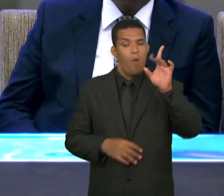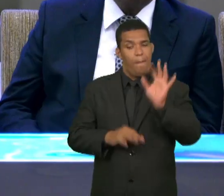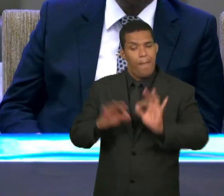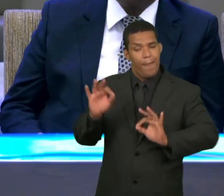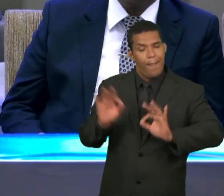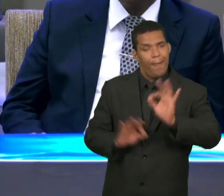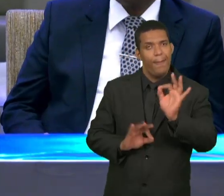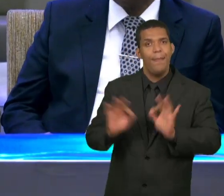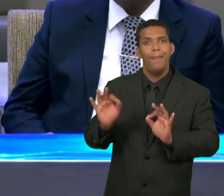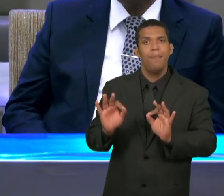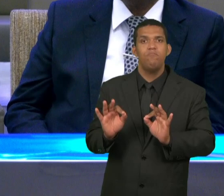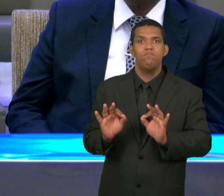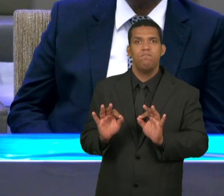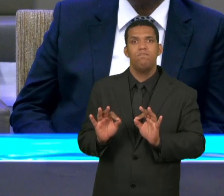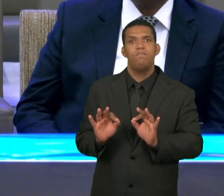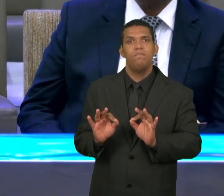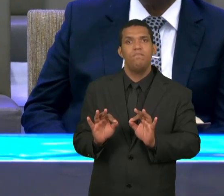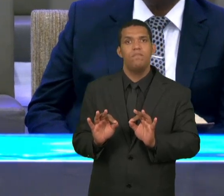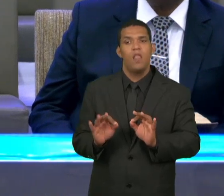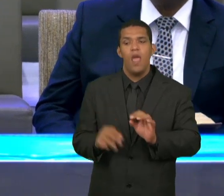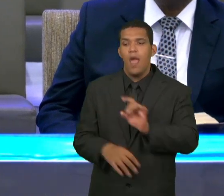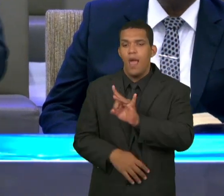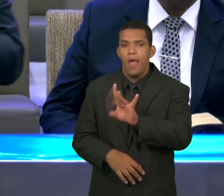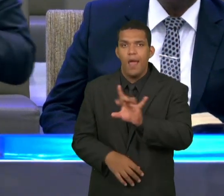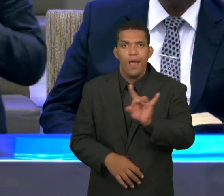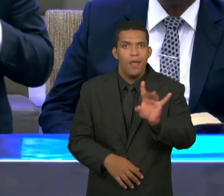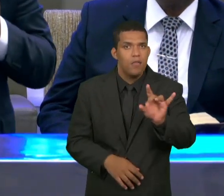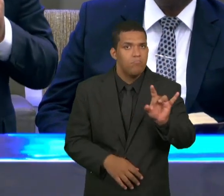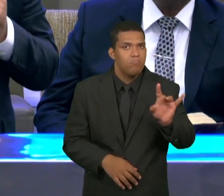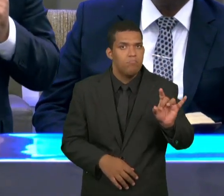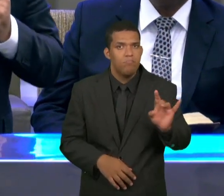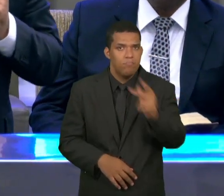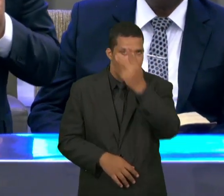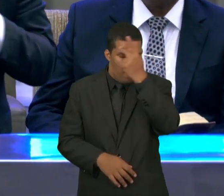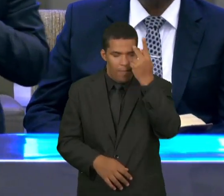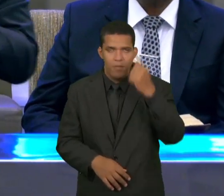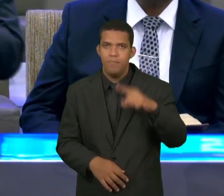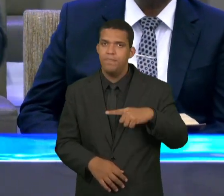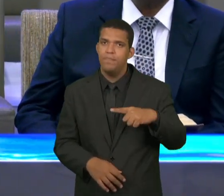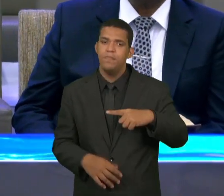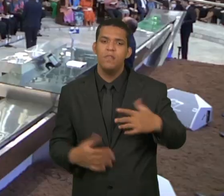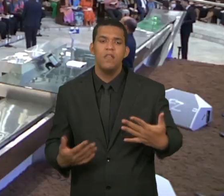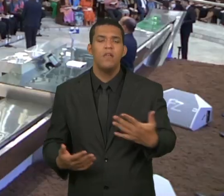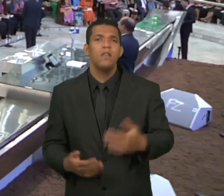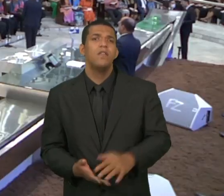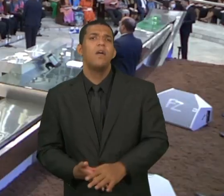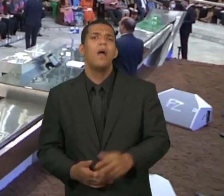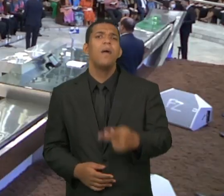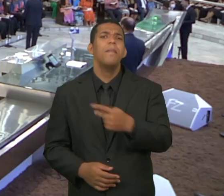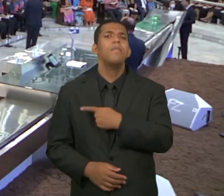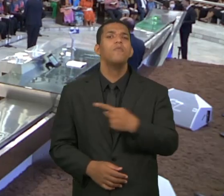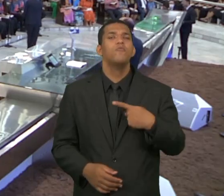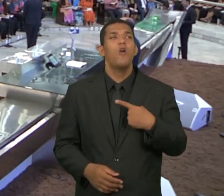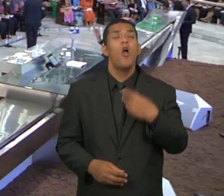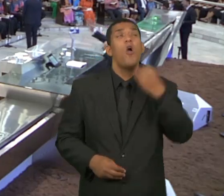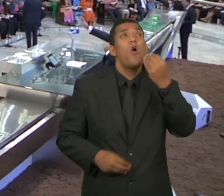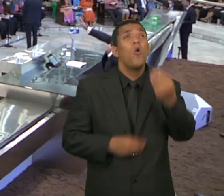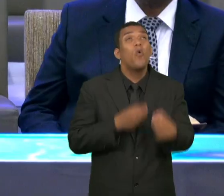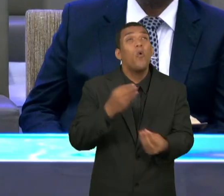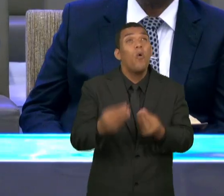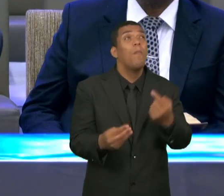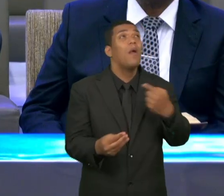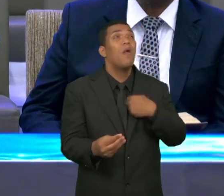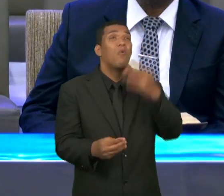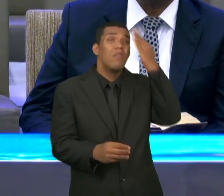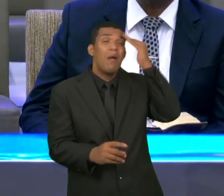Cristo para cada um de nós. Pastor, como eu sei o que é o propósito de Deus? Primeira